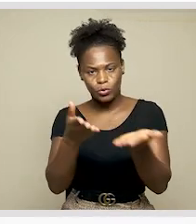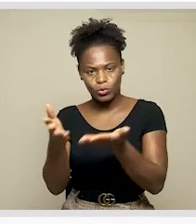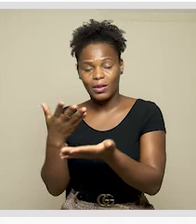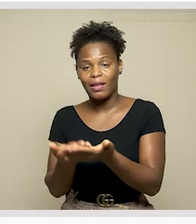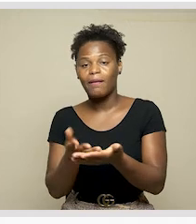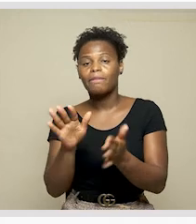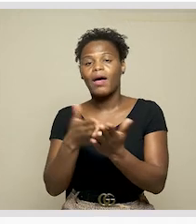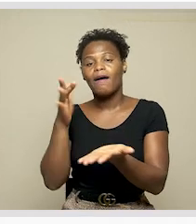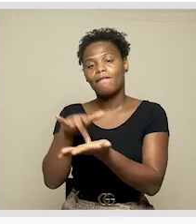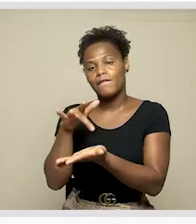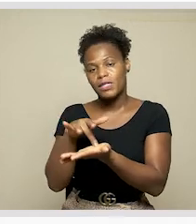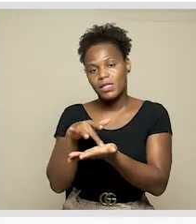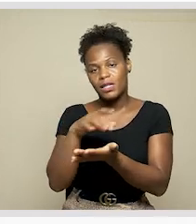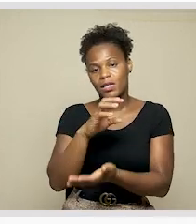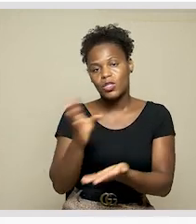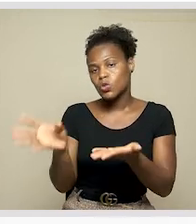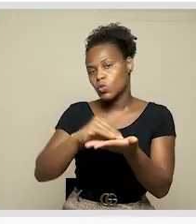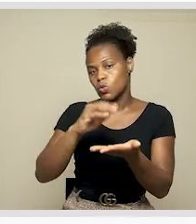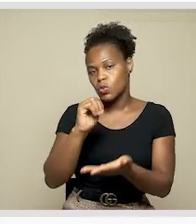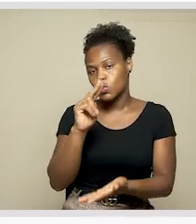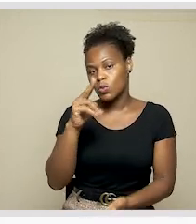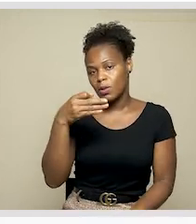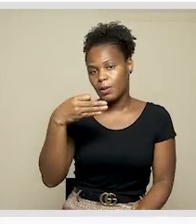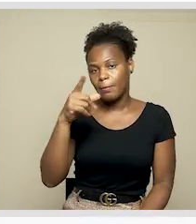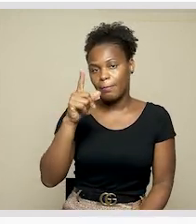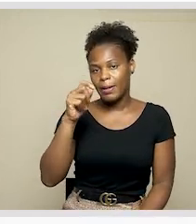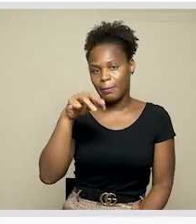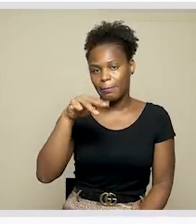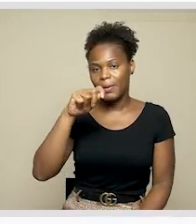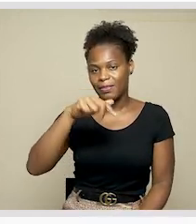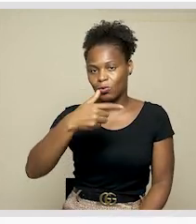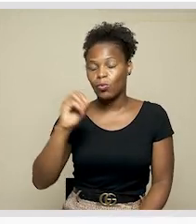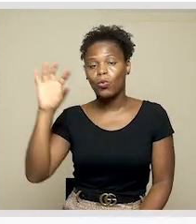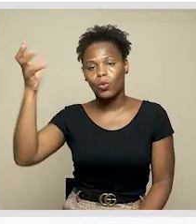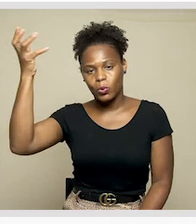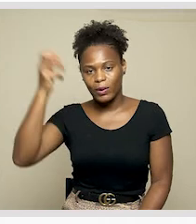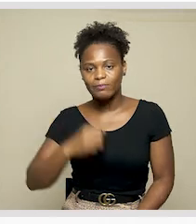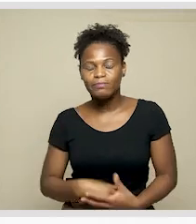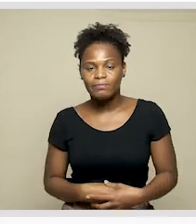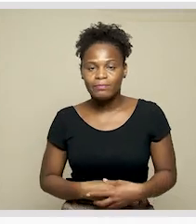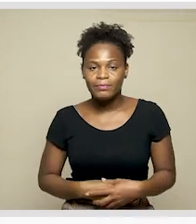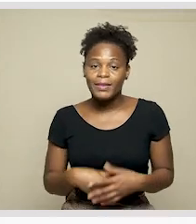os outros nomes todos colaboraram na revista Suplemento Cultural.